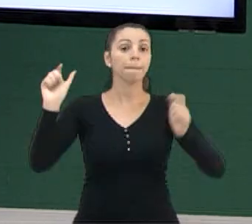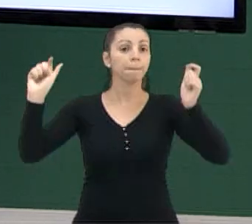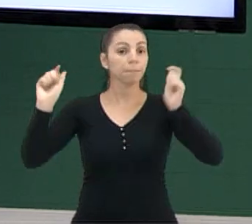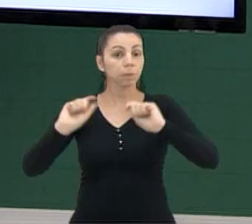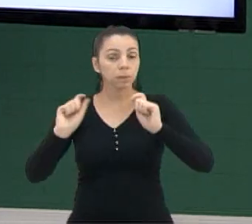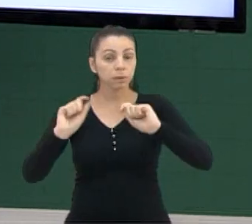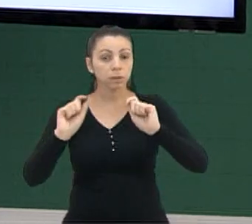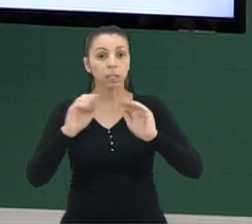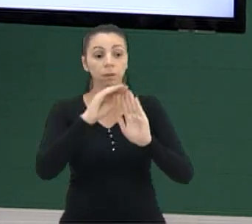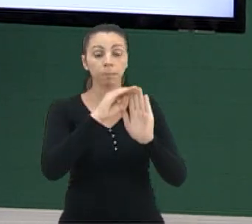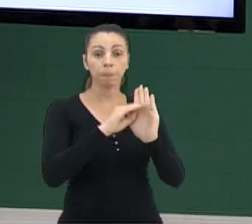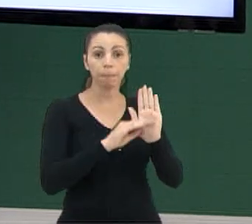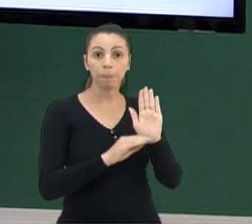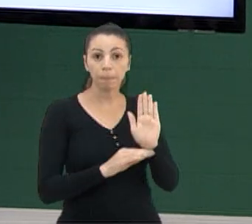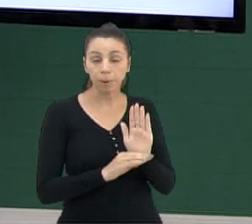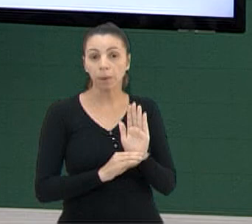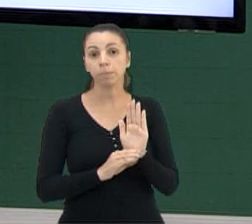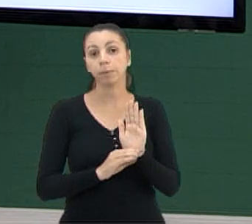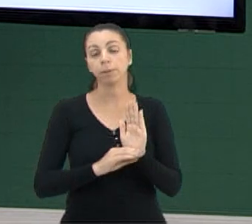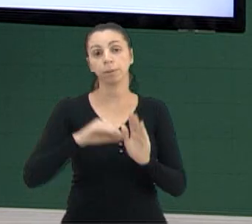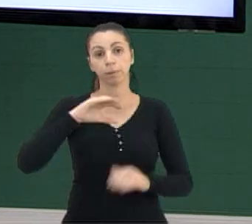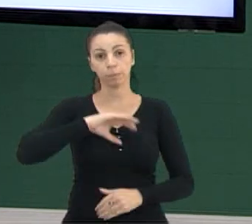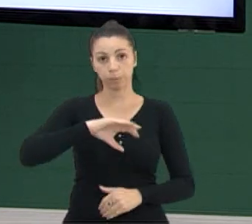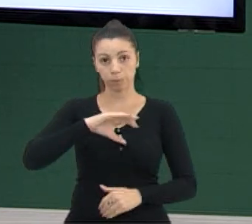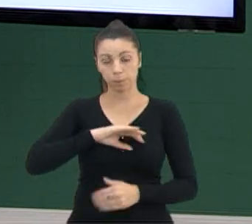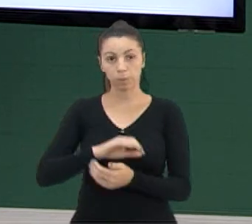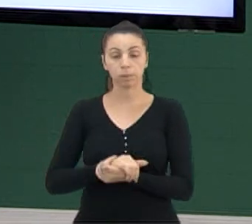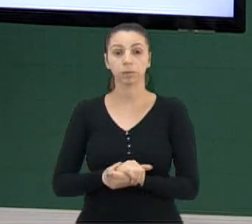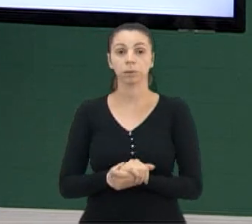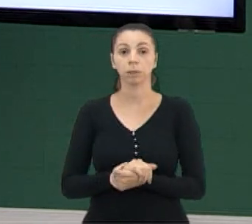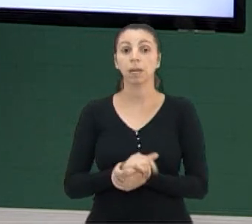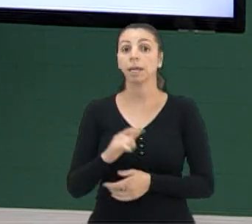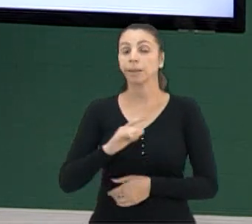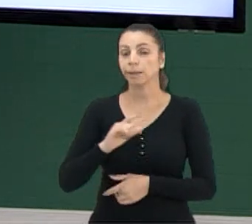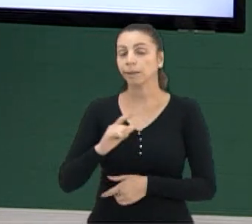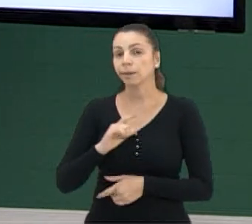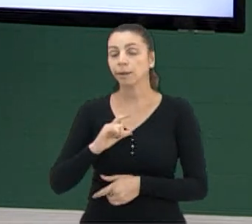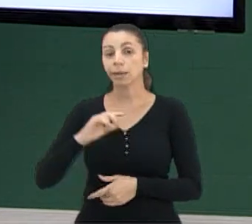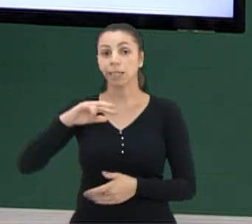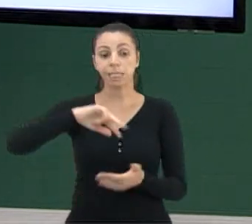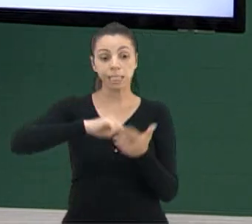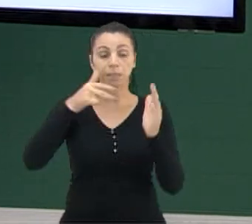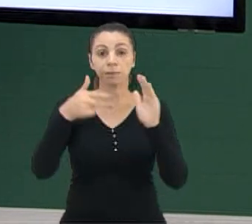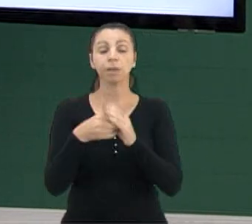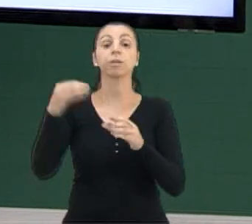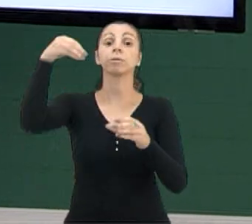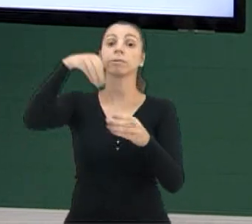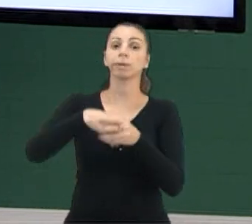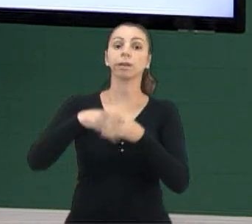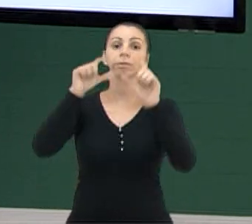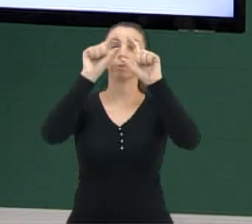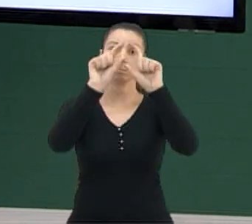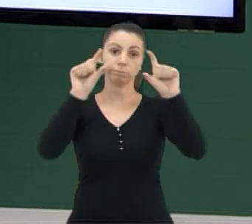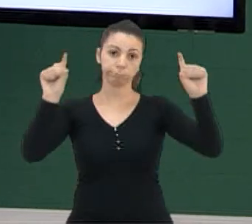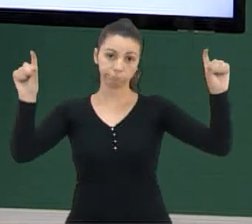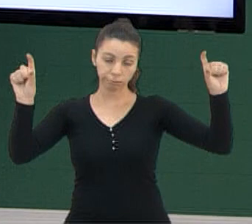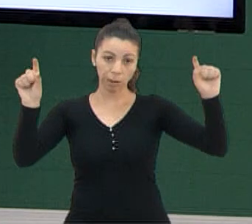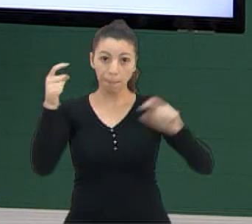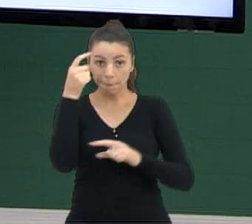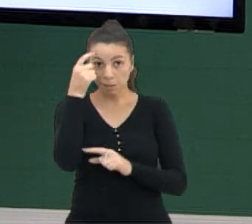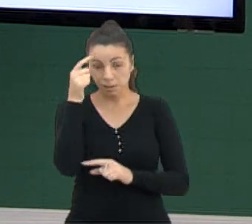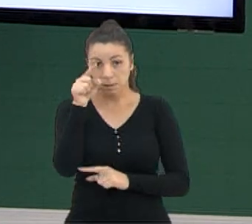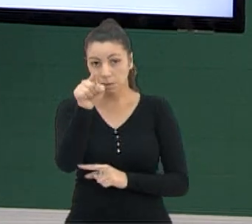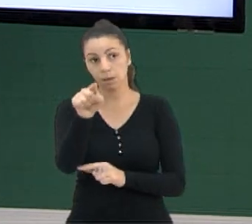são elementos de ligação, elas vão ter sentido dentro de uma expressão, dentro de uma frase, ok? Então pensem